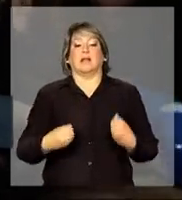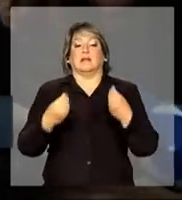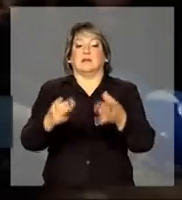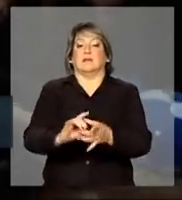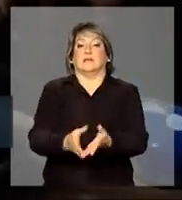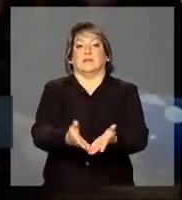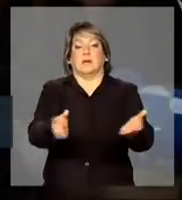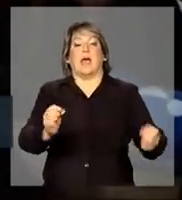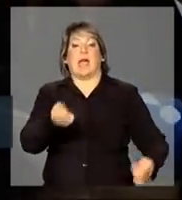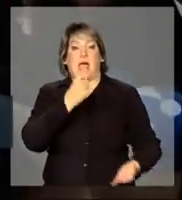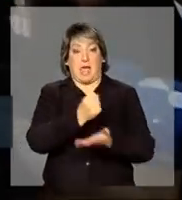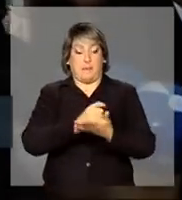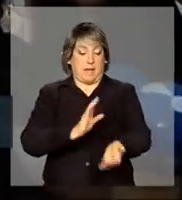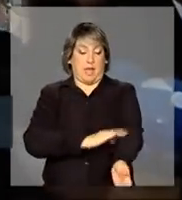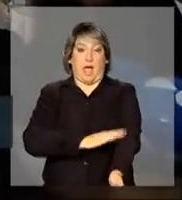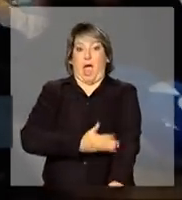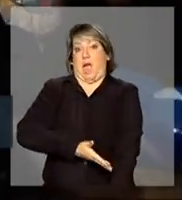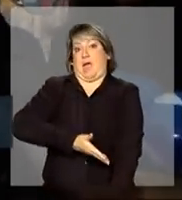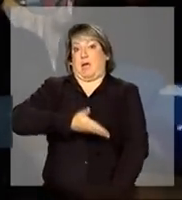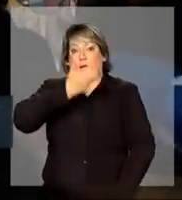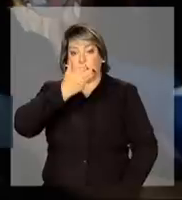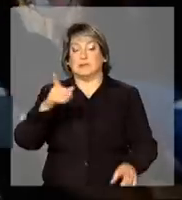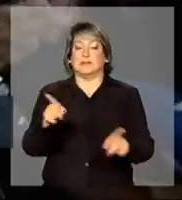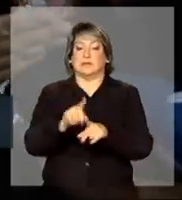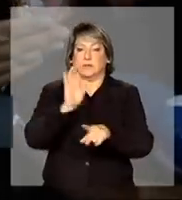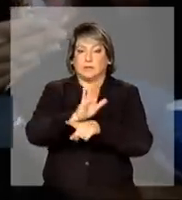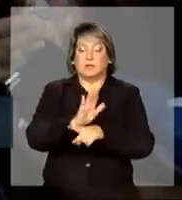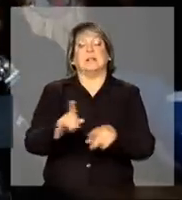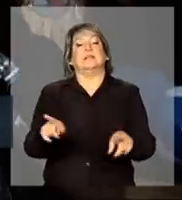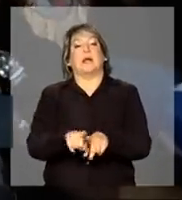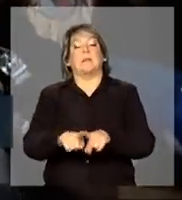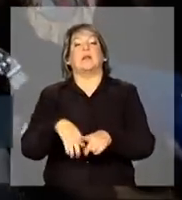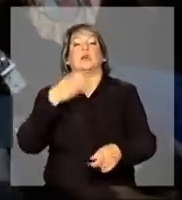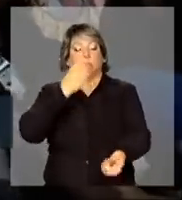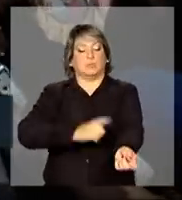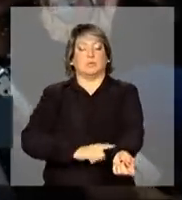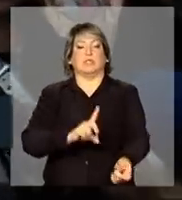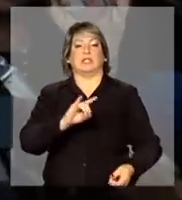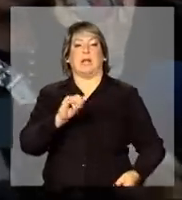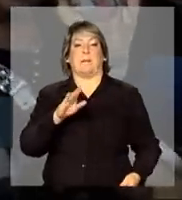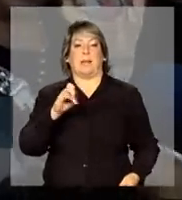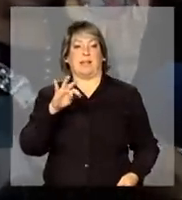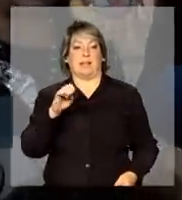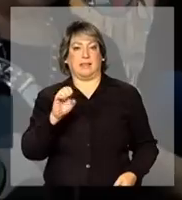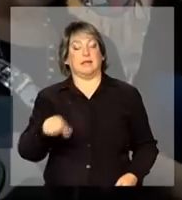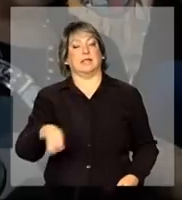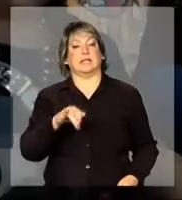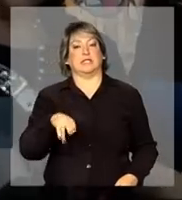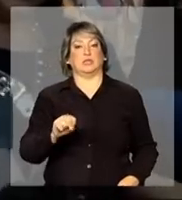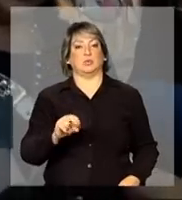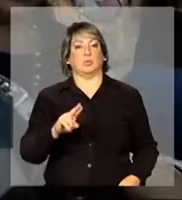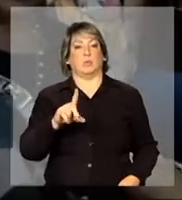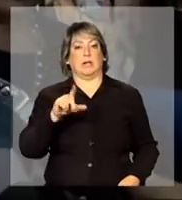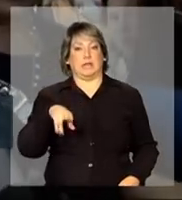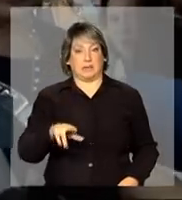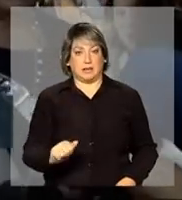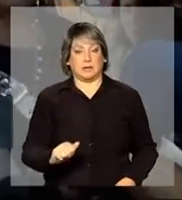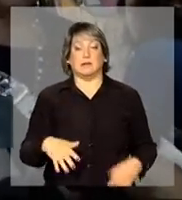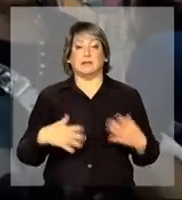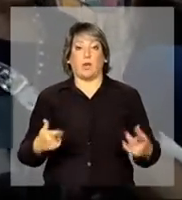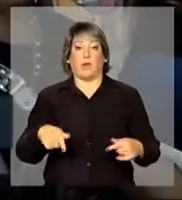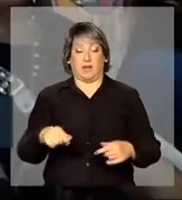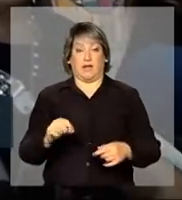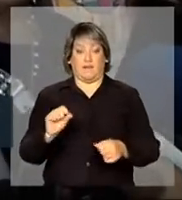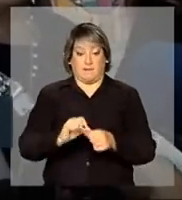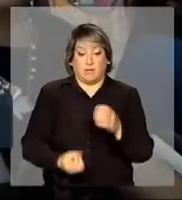para hipertensão como remédio para as insulinas. O que eu quero dizer com isso? Quero dizer o seguinte: a criação de uma